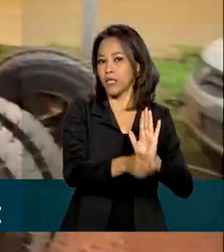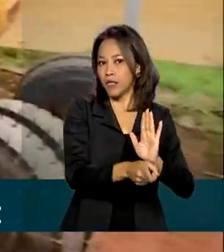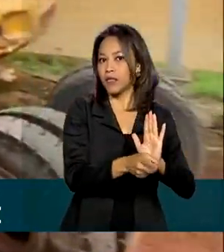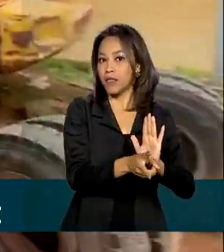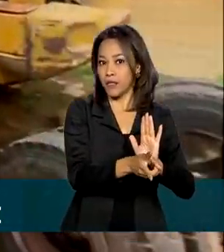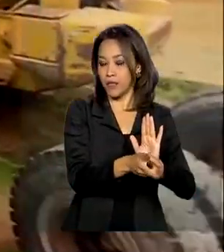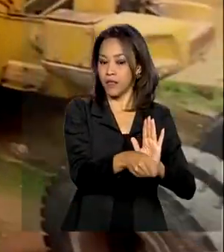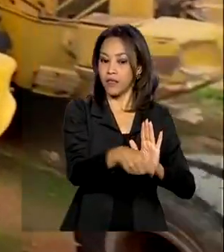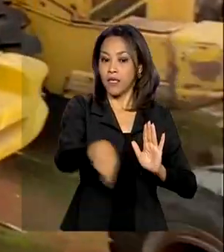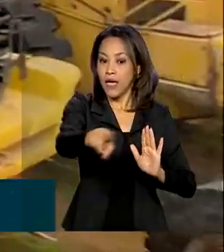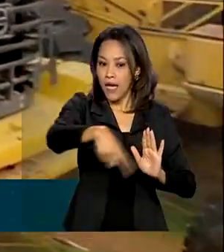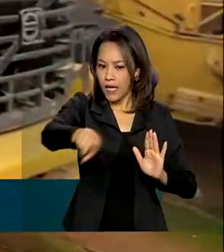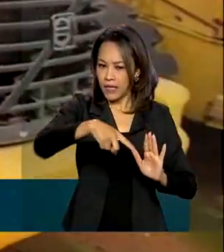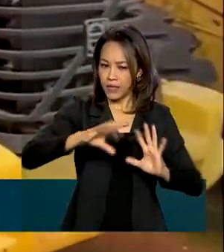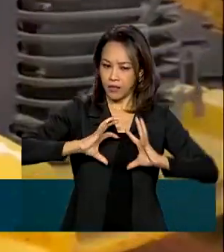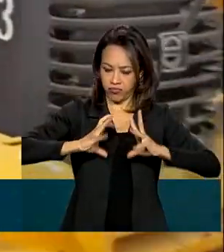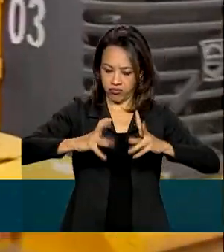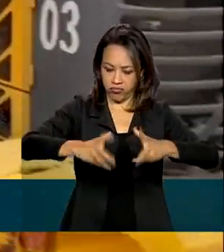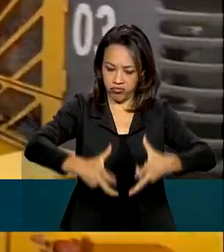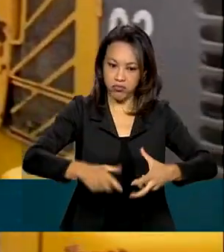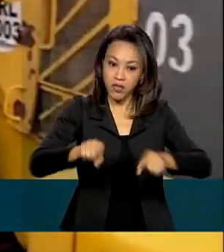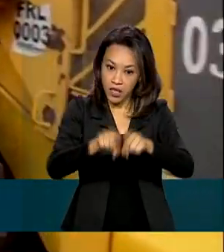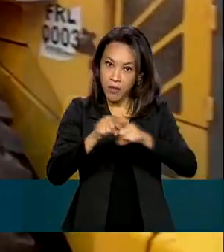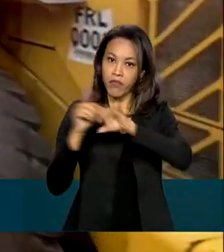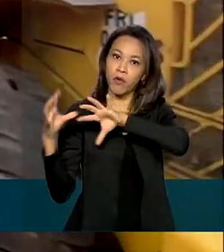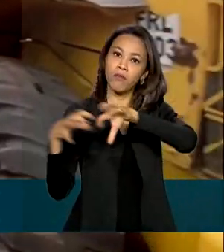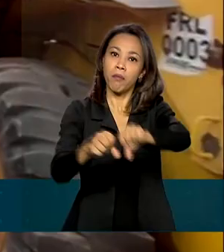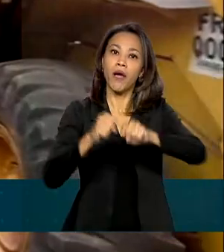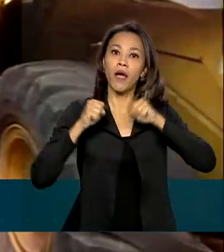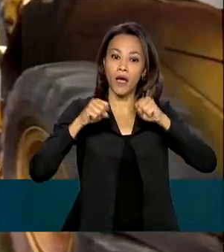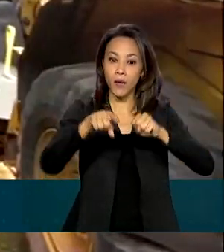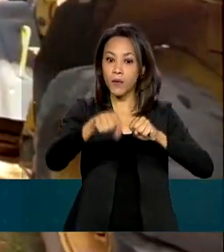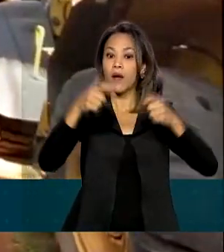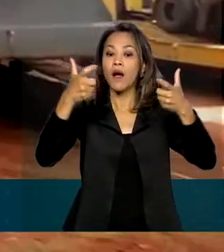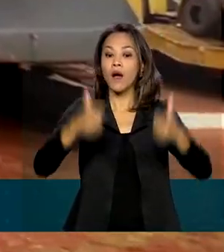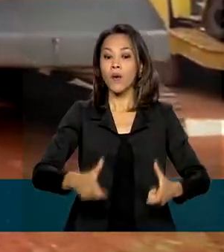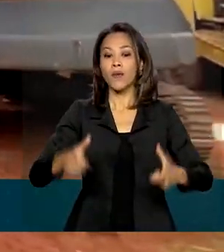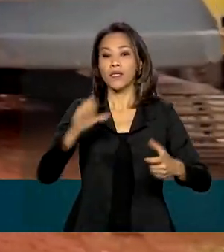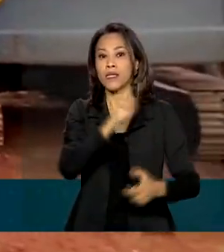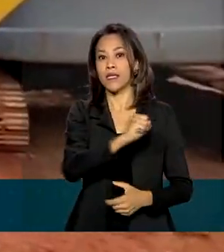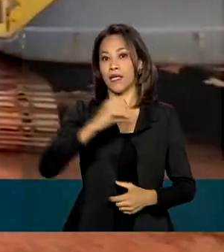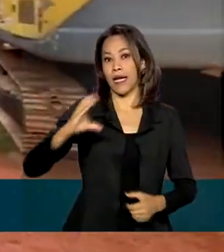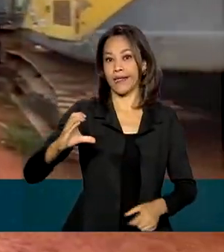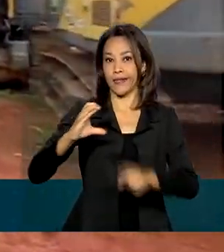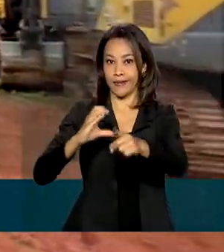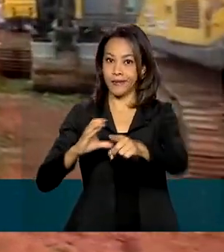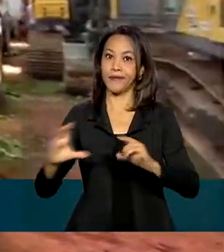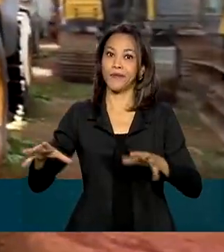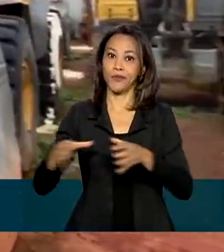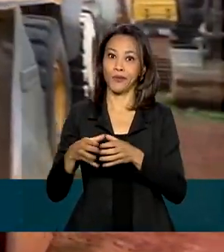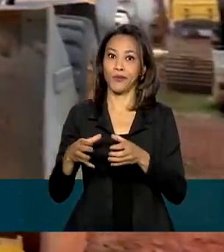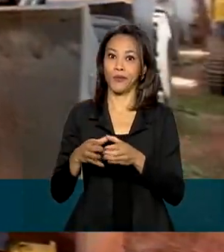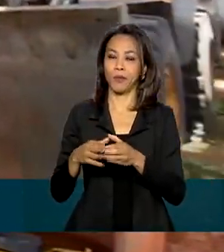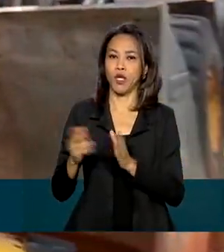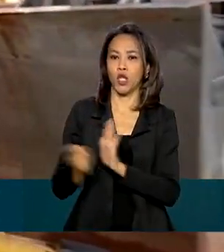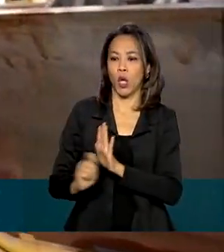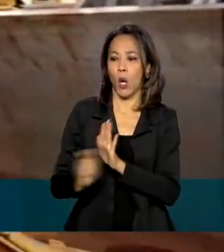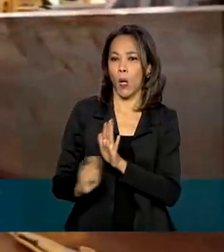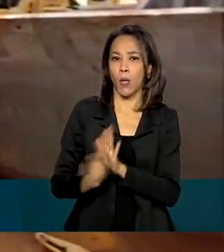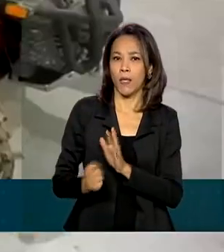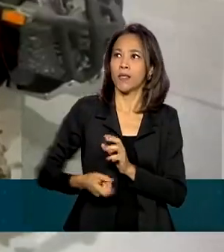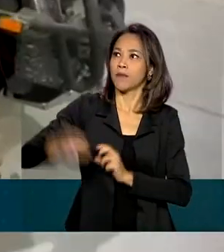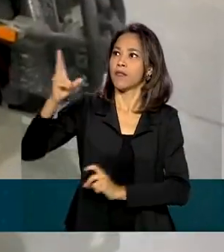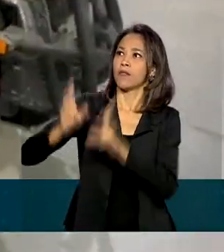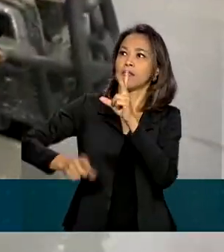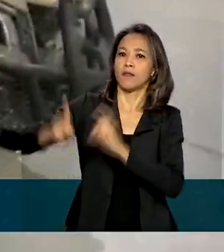as máquinas pesadas, por exemplo, foram apreendidos em Santa Catarina de uma quadrilha que enviava drogas para a